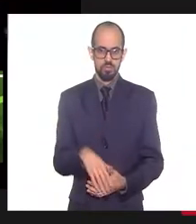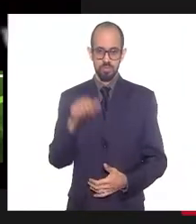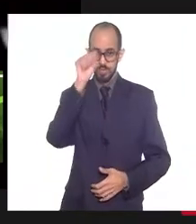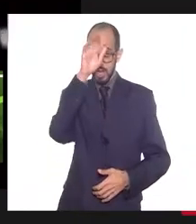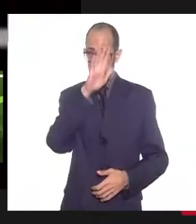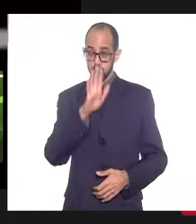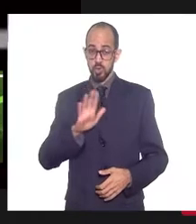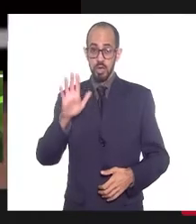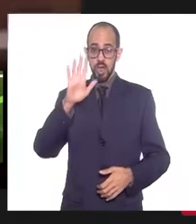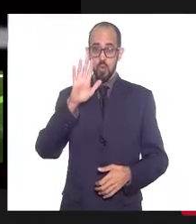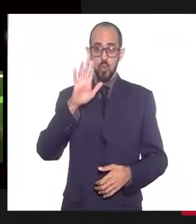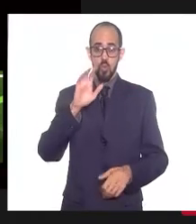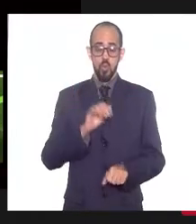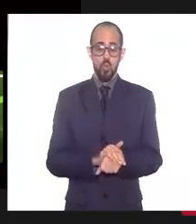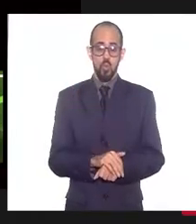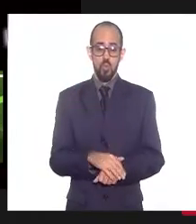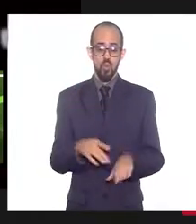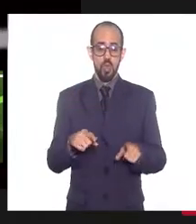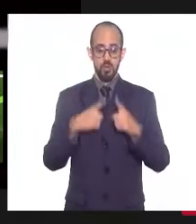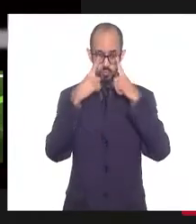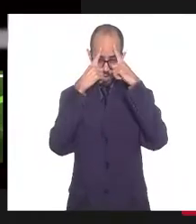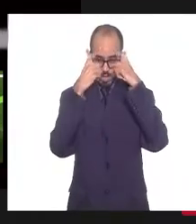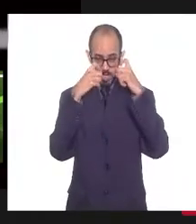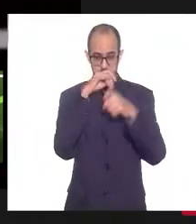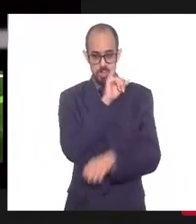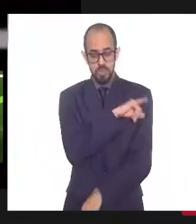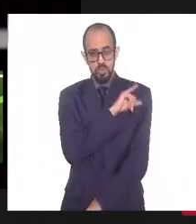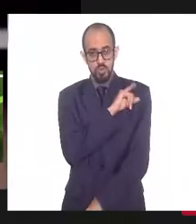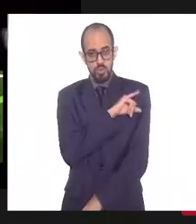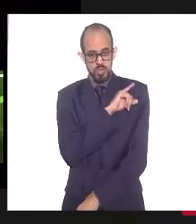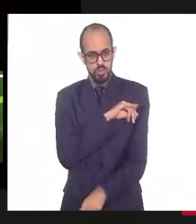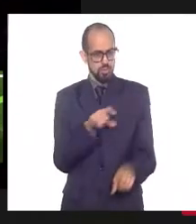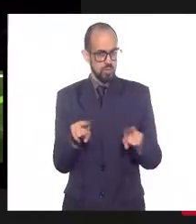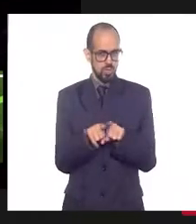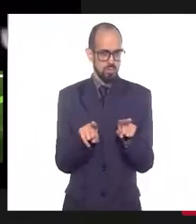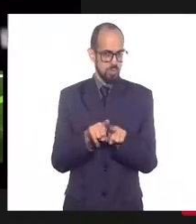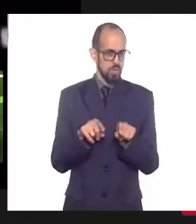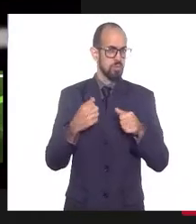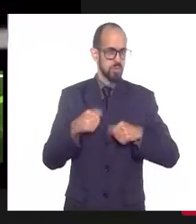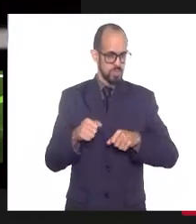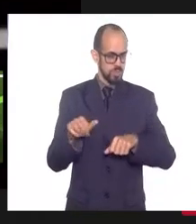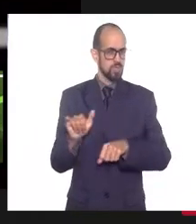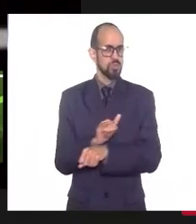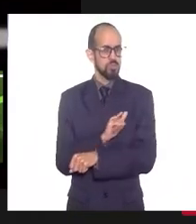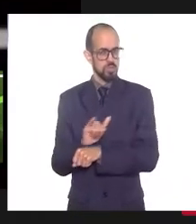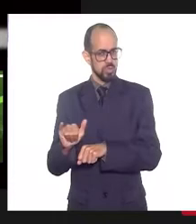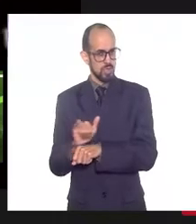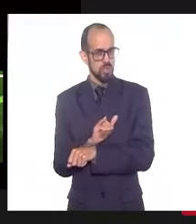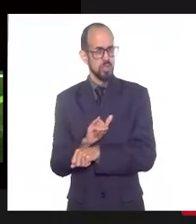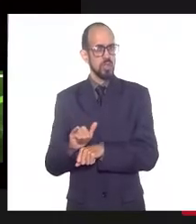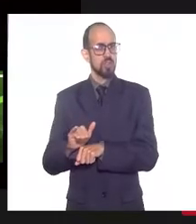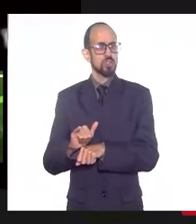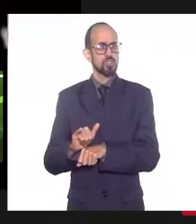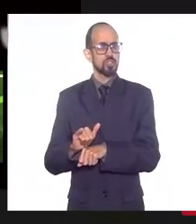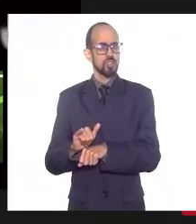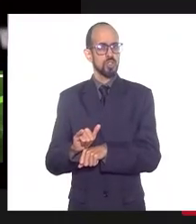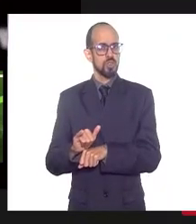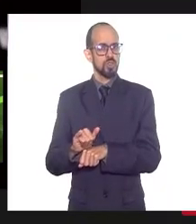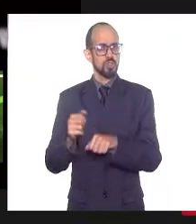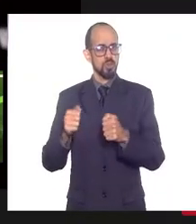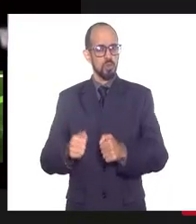nacional, como a questão da violência no Rio de Janeiro depende de uma grande articulação, né, do poder público